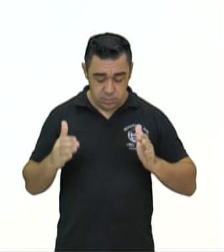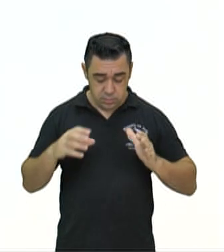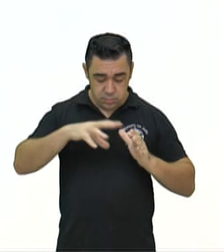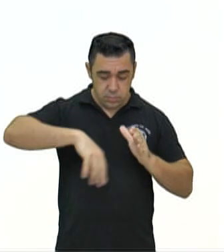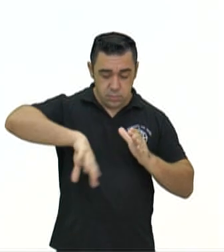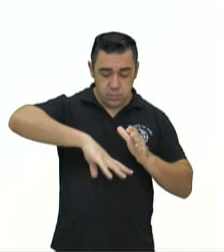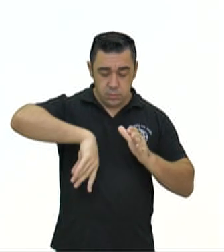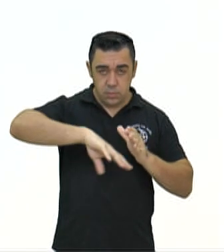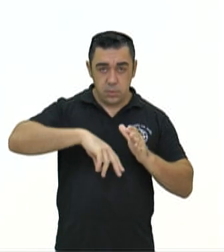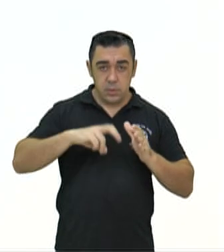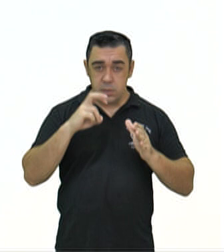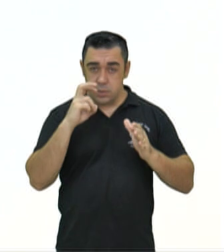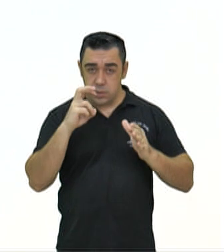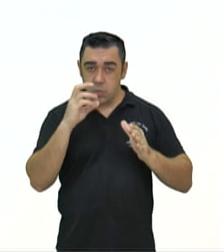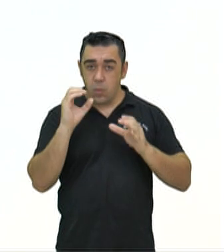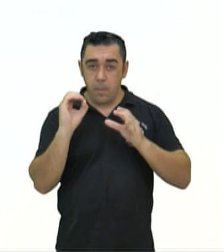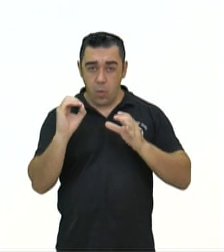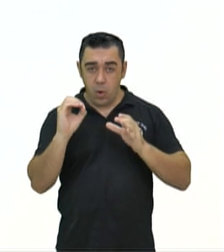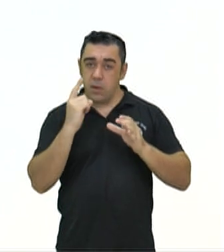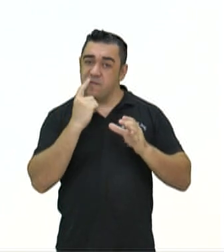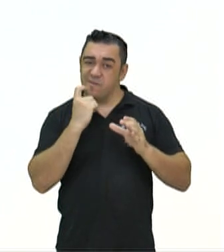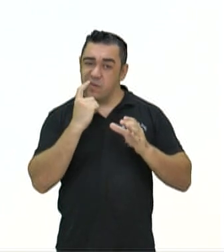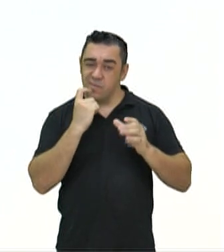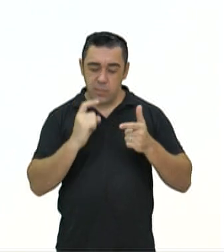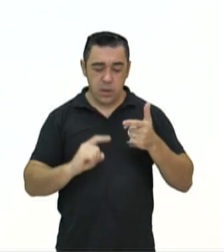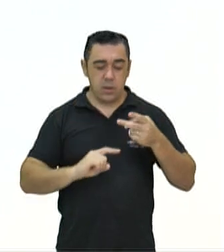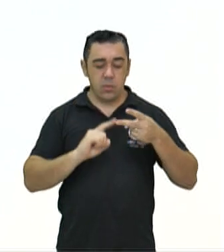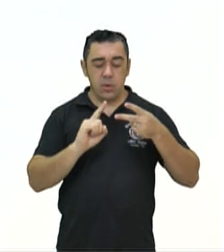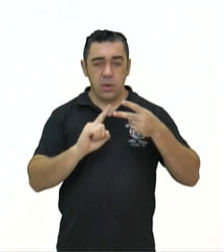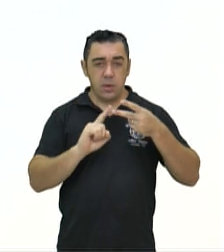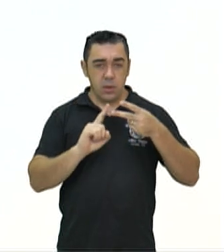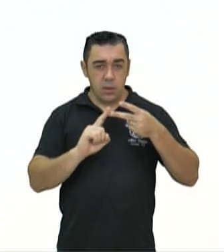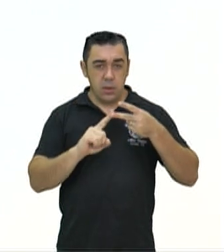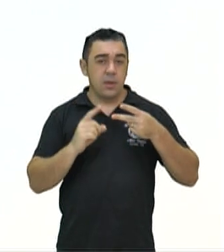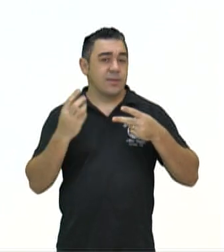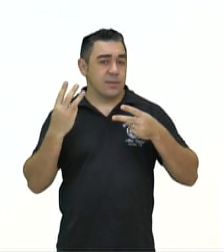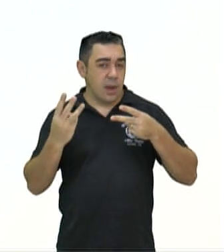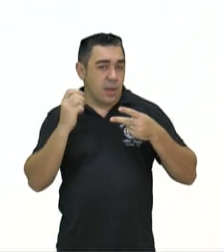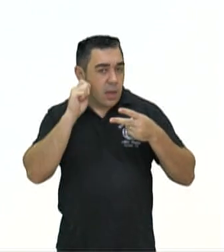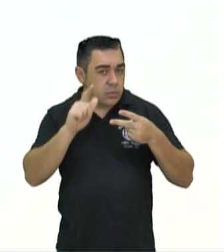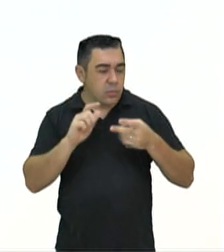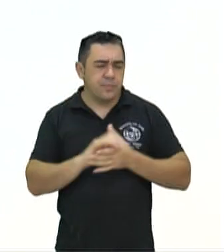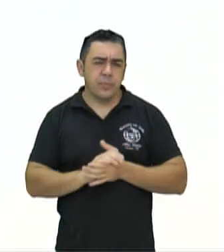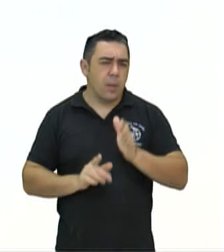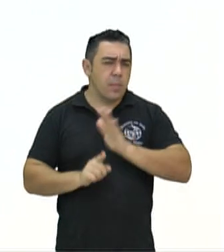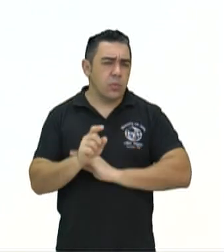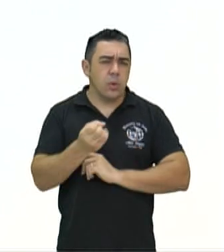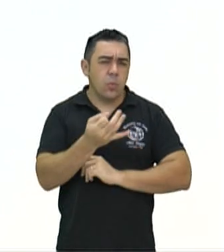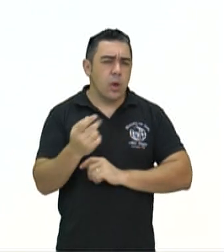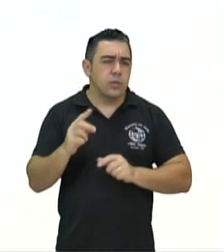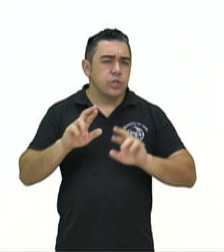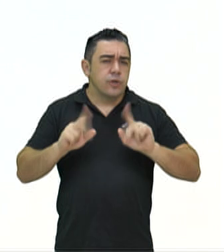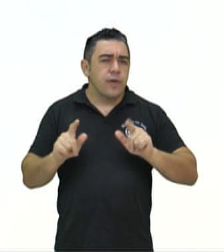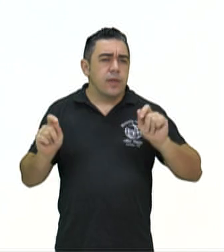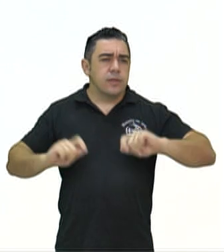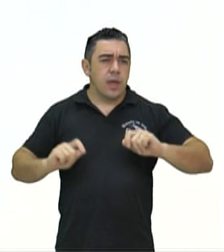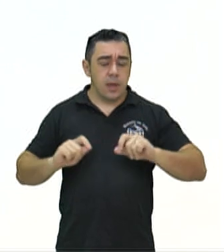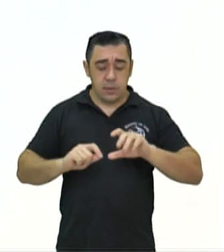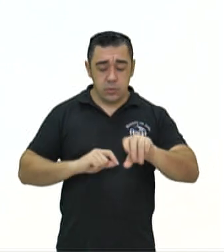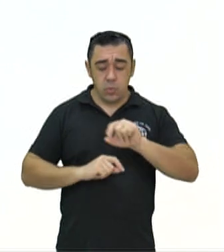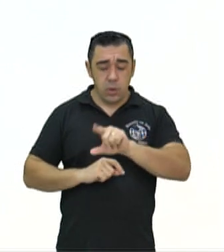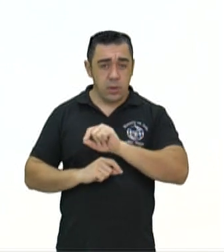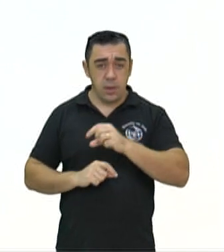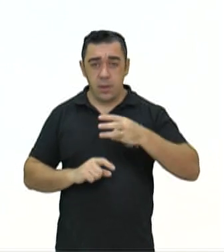bolas vermelhas e 3 azuis. De quantas maneiras diferentes podemos retirar